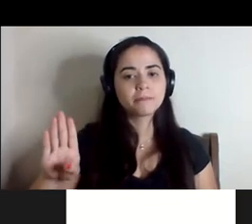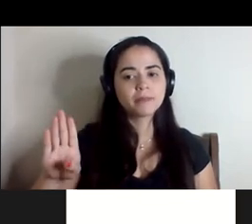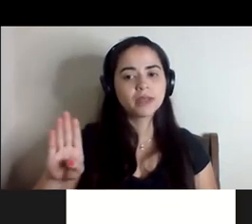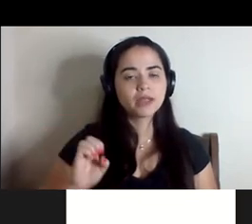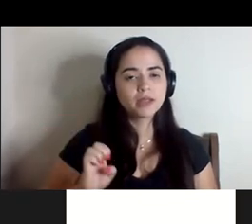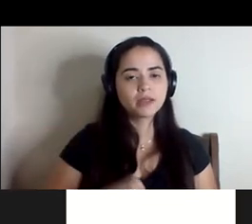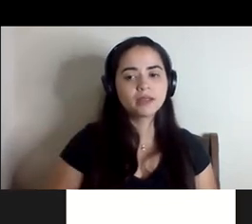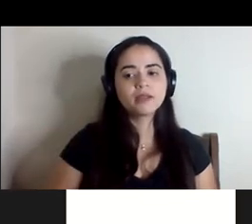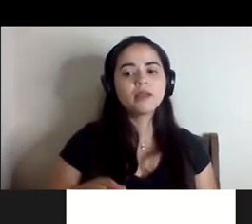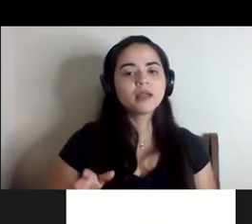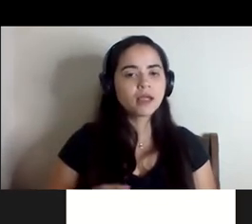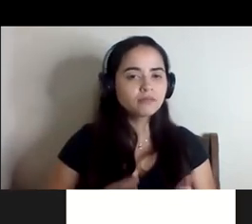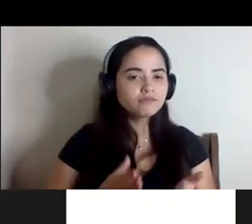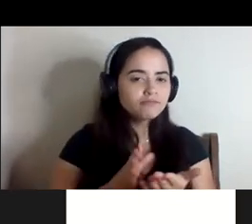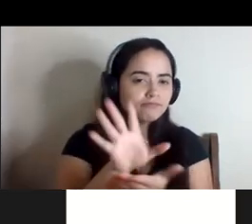é o meu norteador,